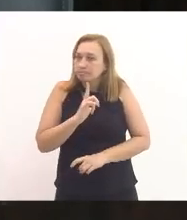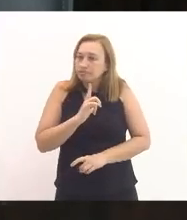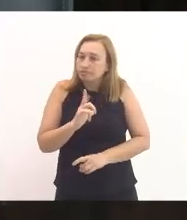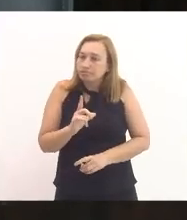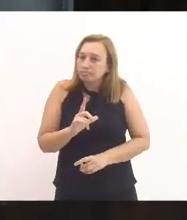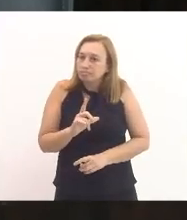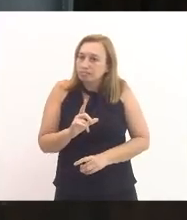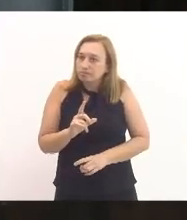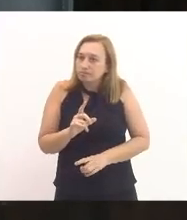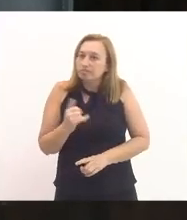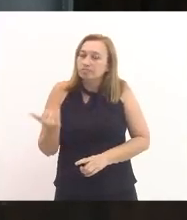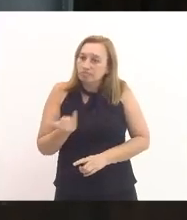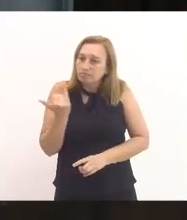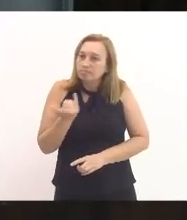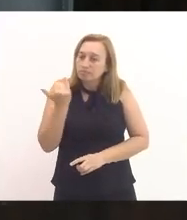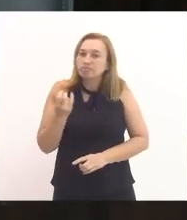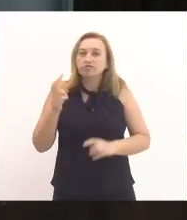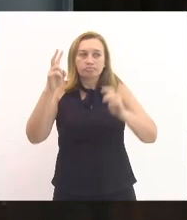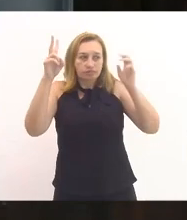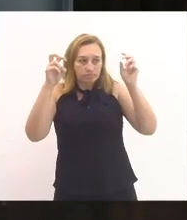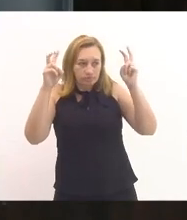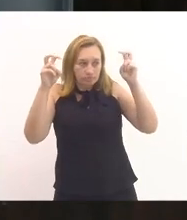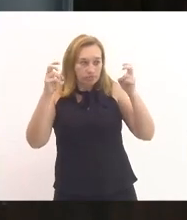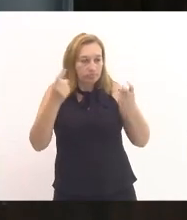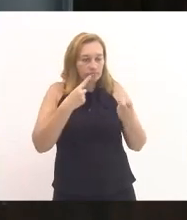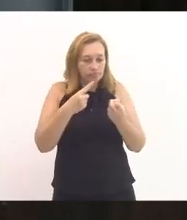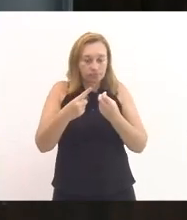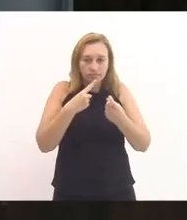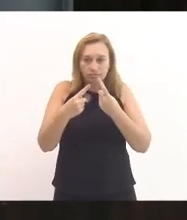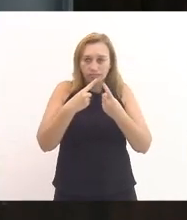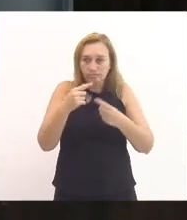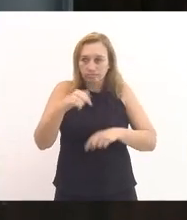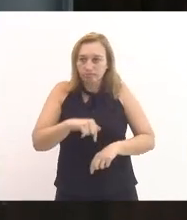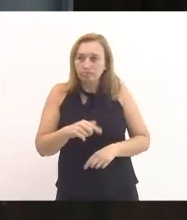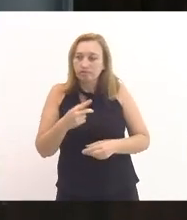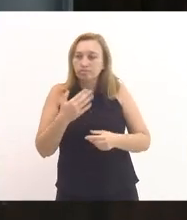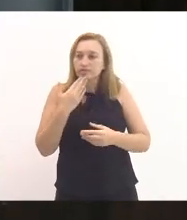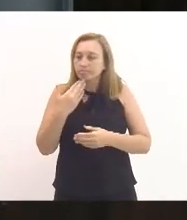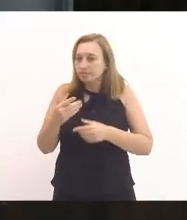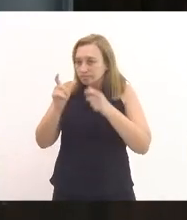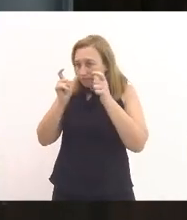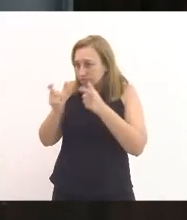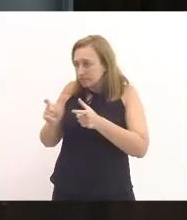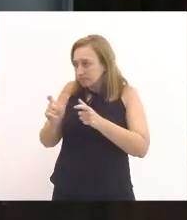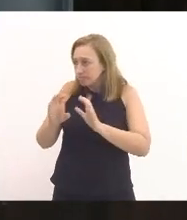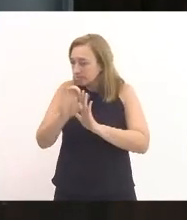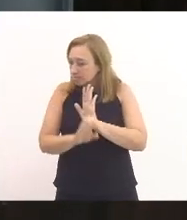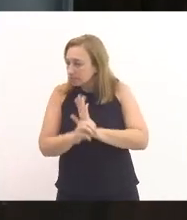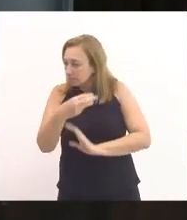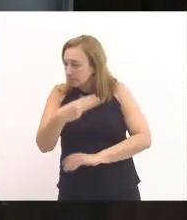são pertinentes ao tema que a gente está debatendo aqui pedir a atenção de vossa excelência para emenda 632